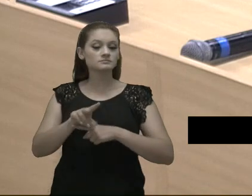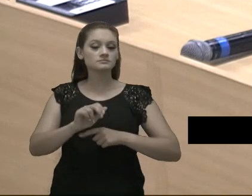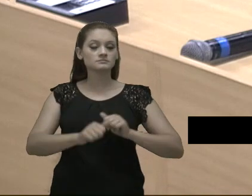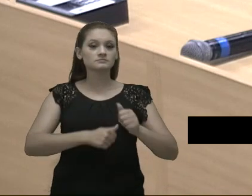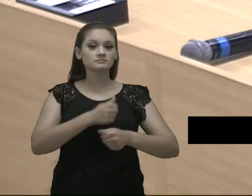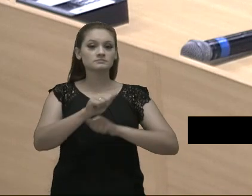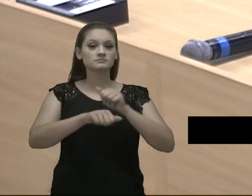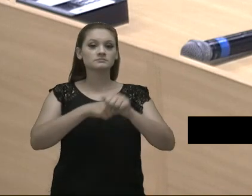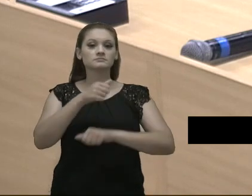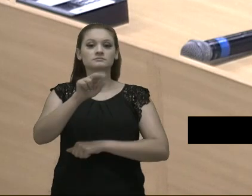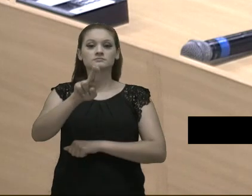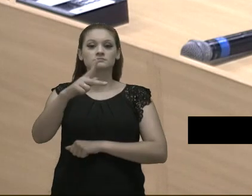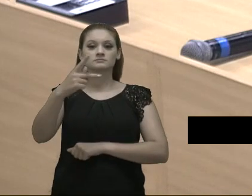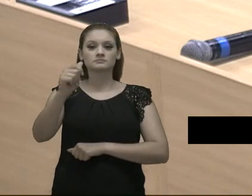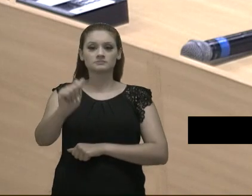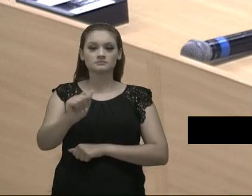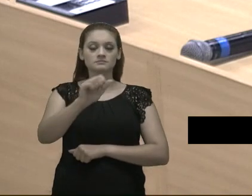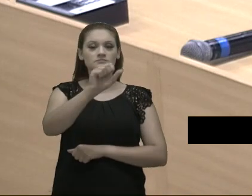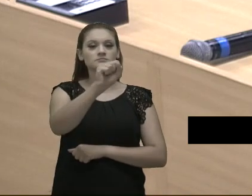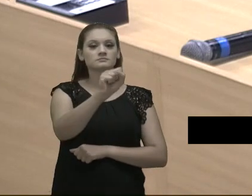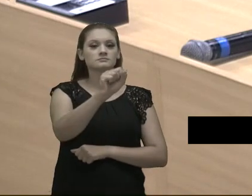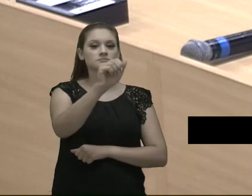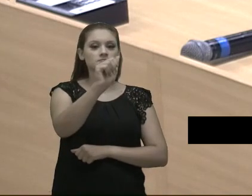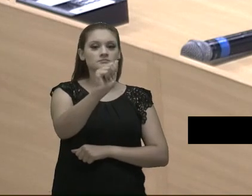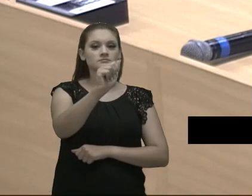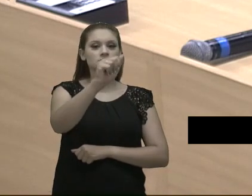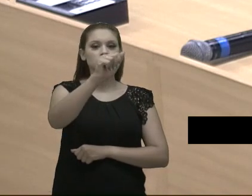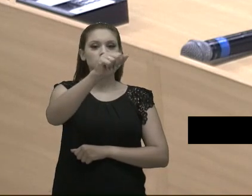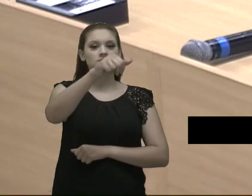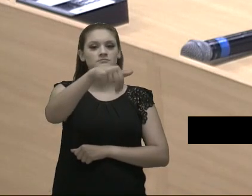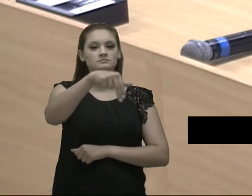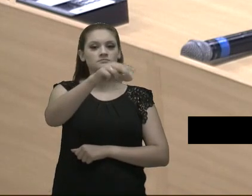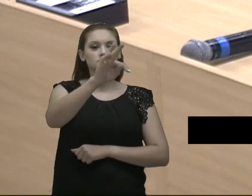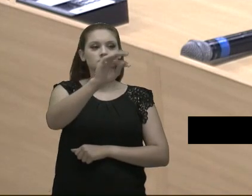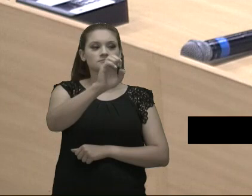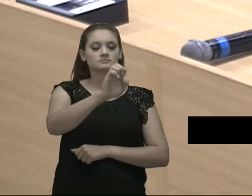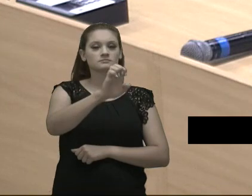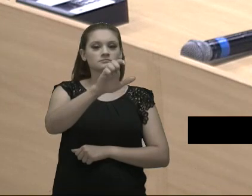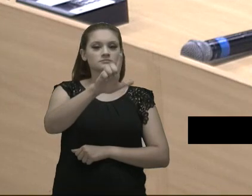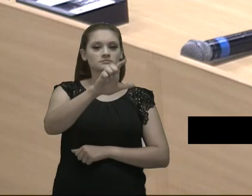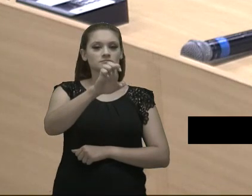UPA Santa Helena. Né? E dentro das minhas atribuições,